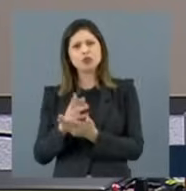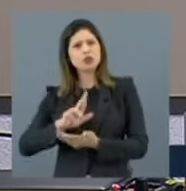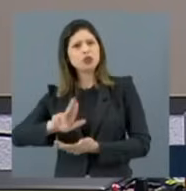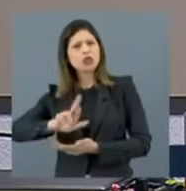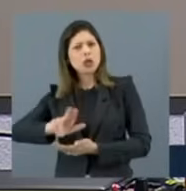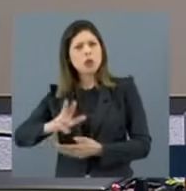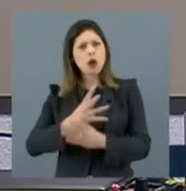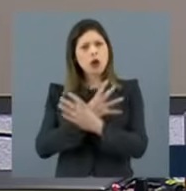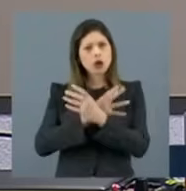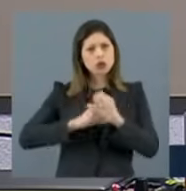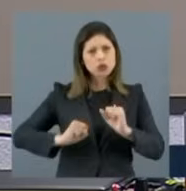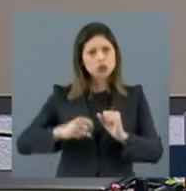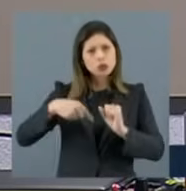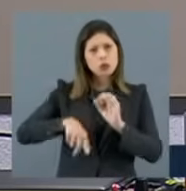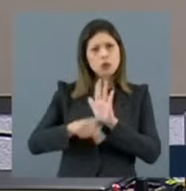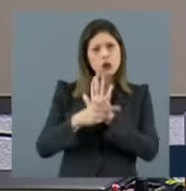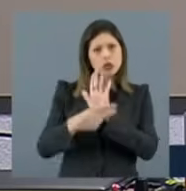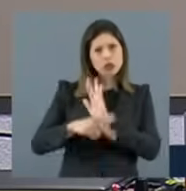Brasil.